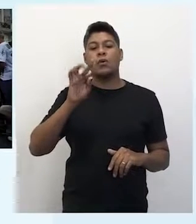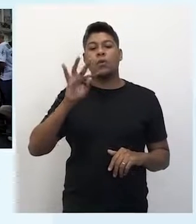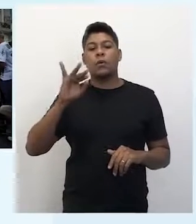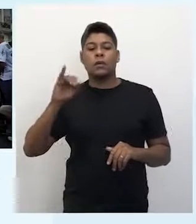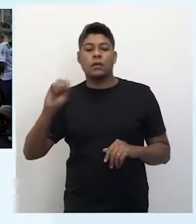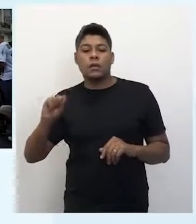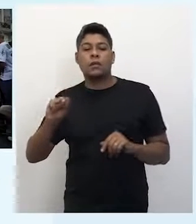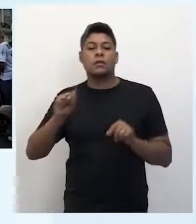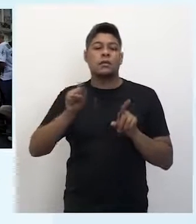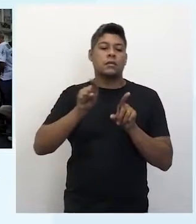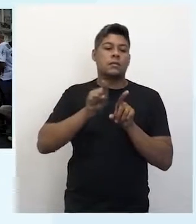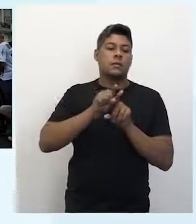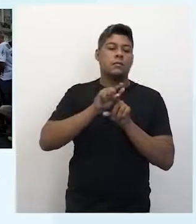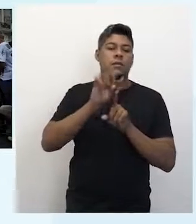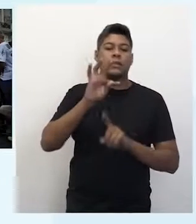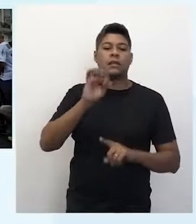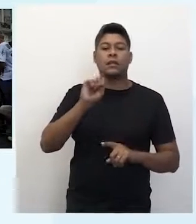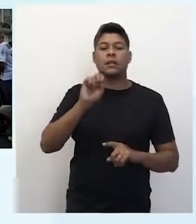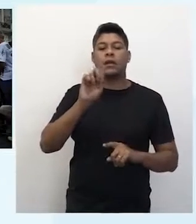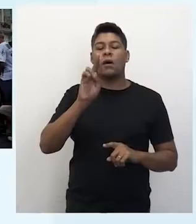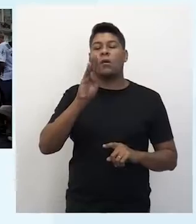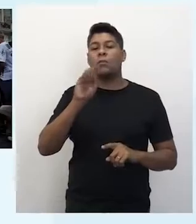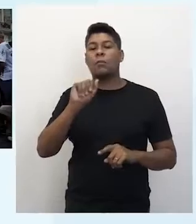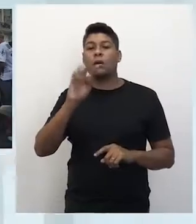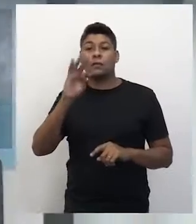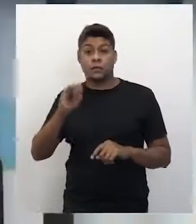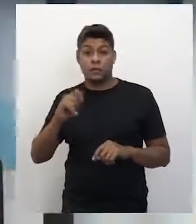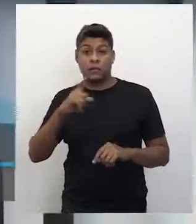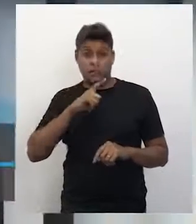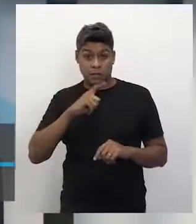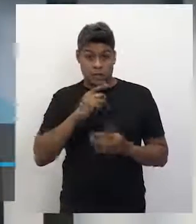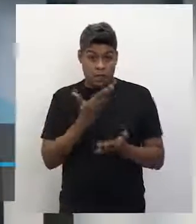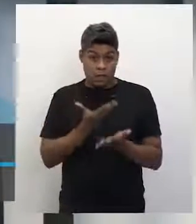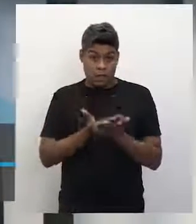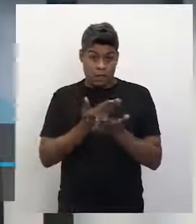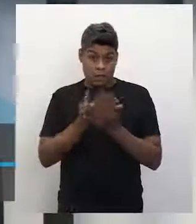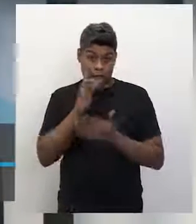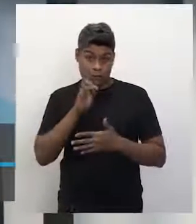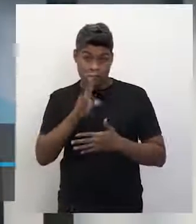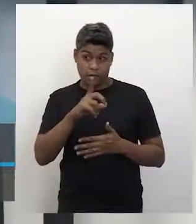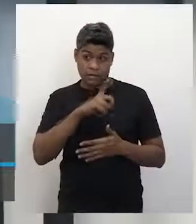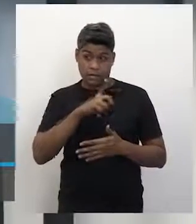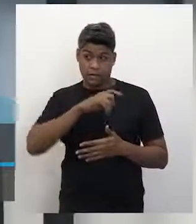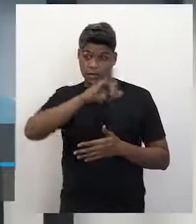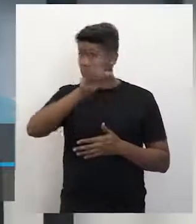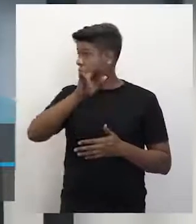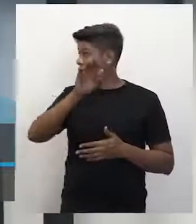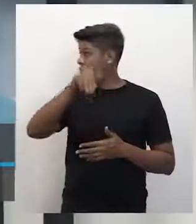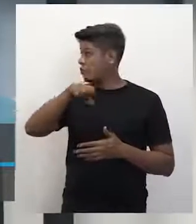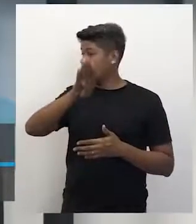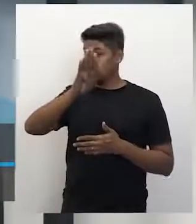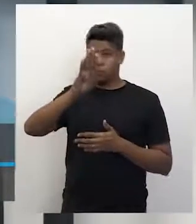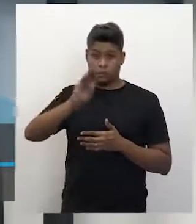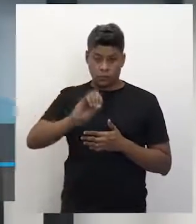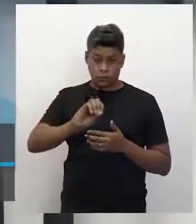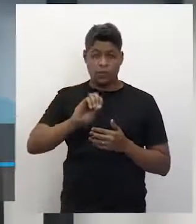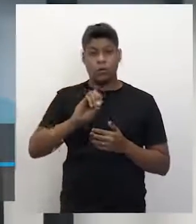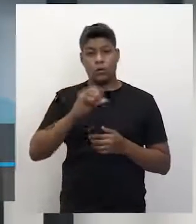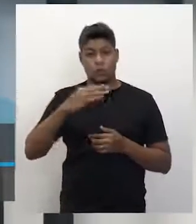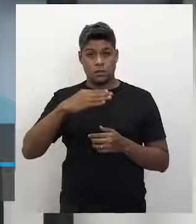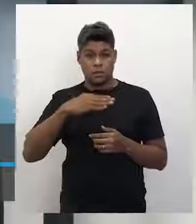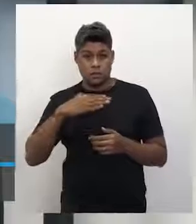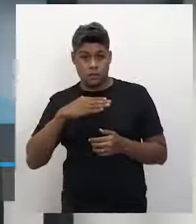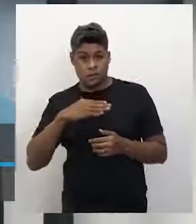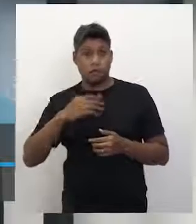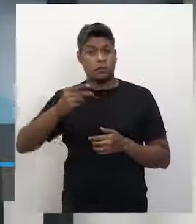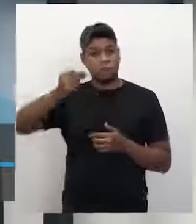e Taubaté. Você que é dessas cidades aí que eu citei, tá assistindo a aula? Comenta, tem jongo ou caxambu aí na sua cidade?